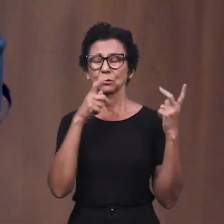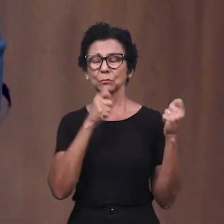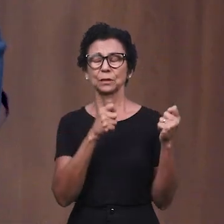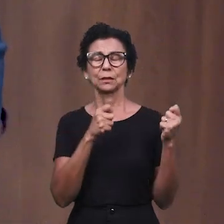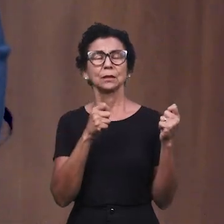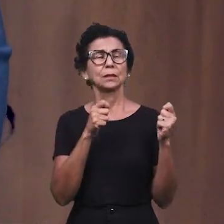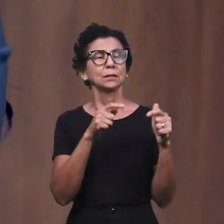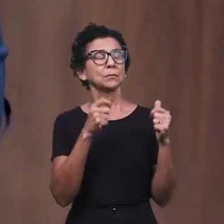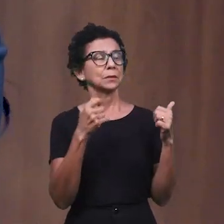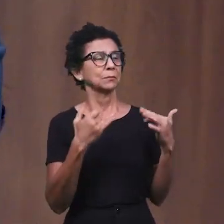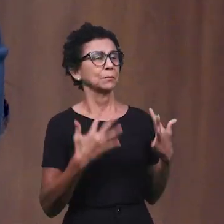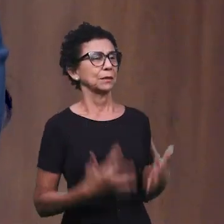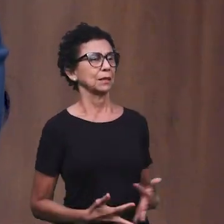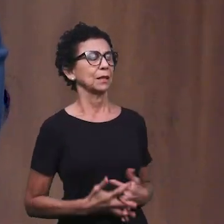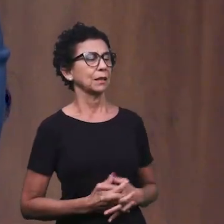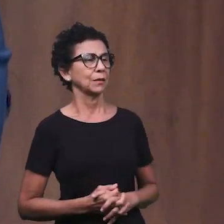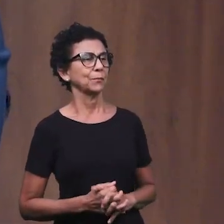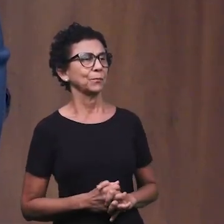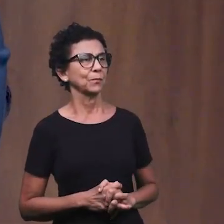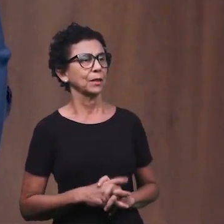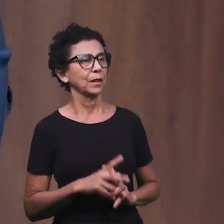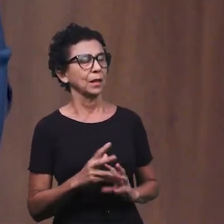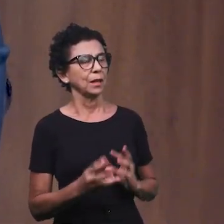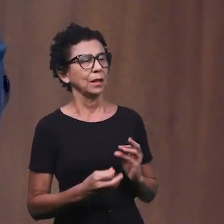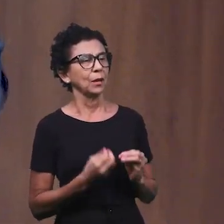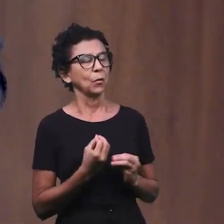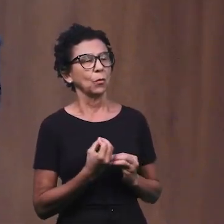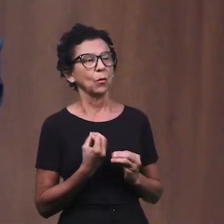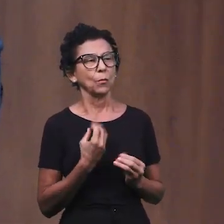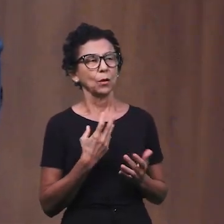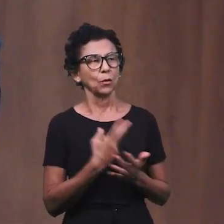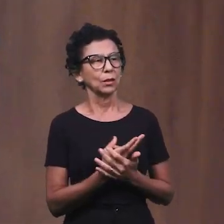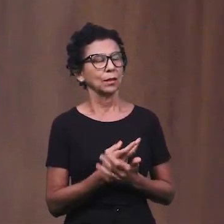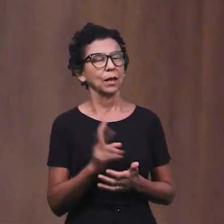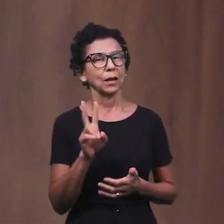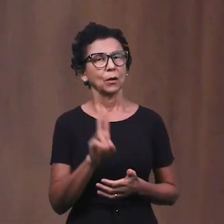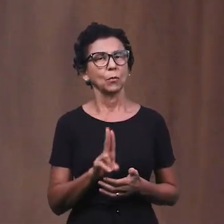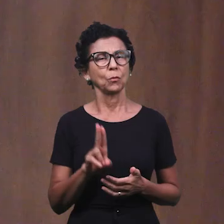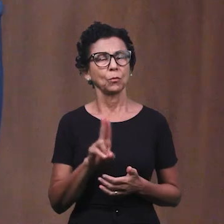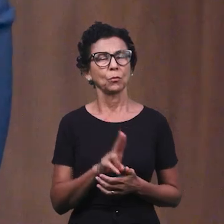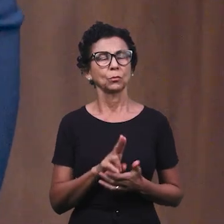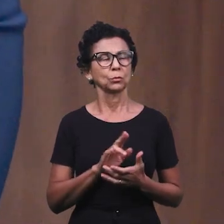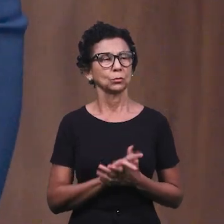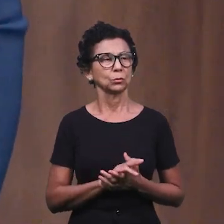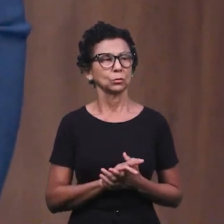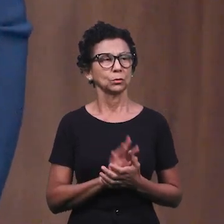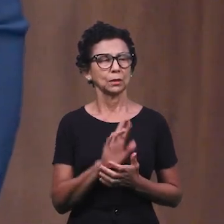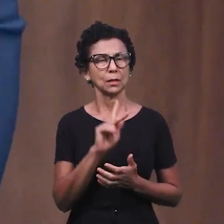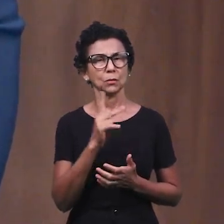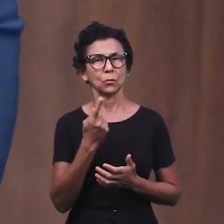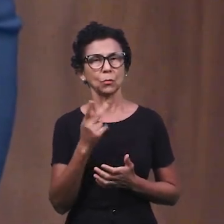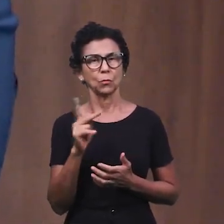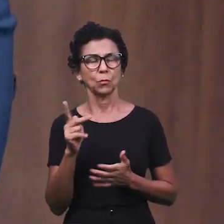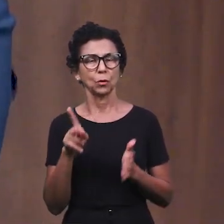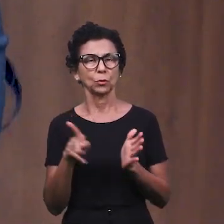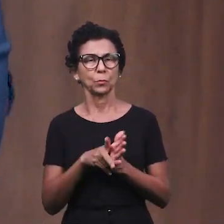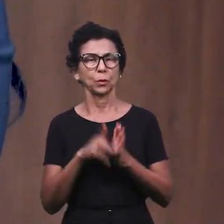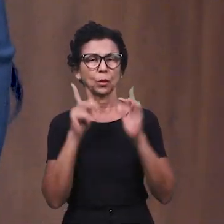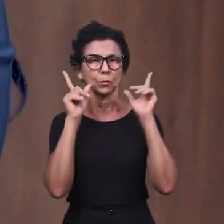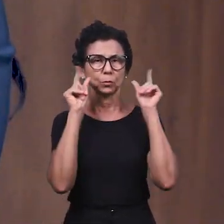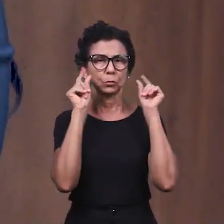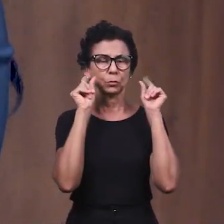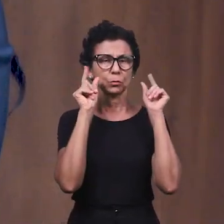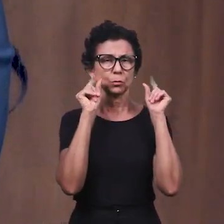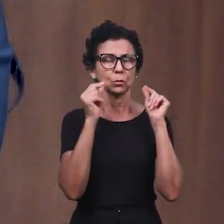sono. Você pode falar um pouco sobre isso, como sobre o uso da melatonina ou de Uhum.